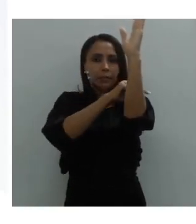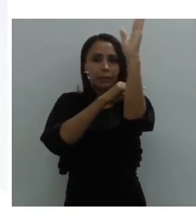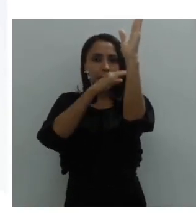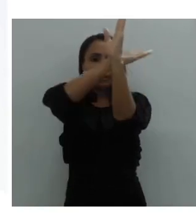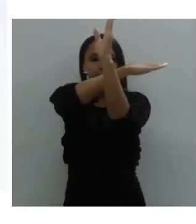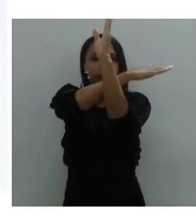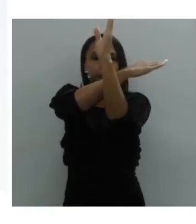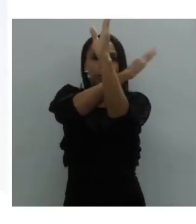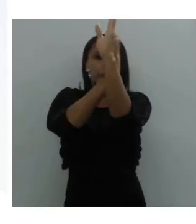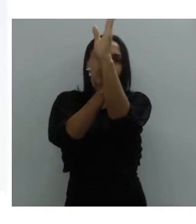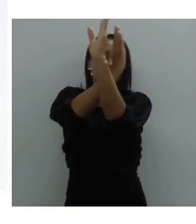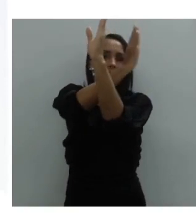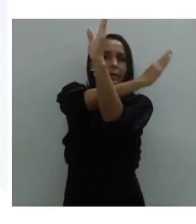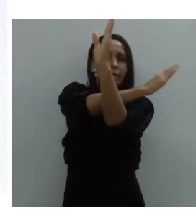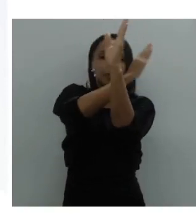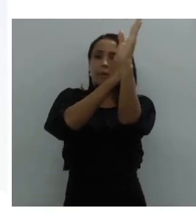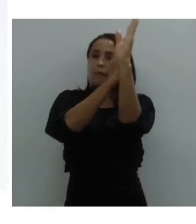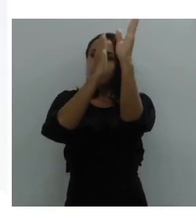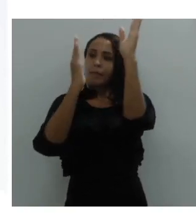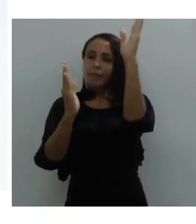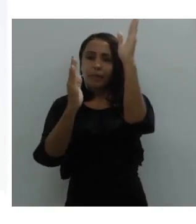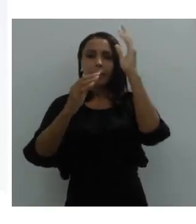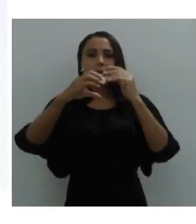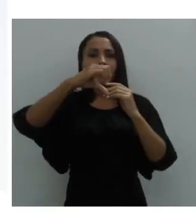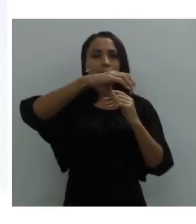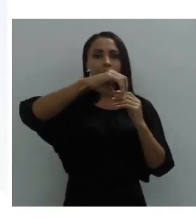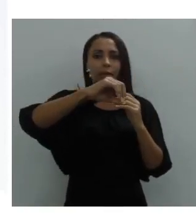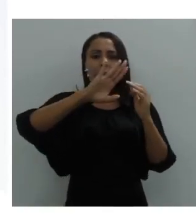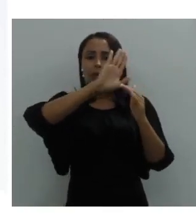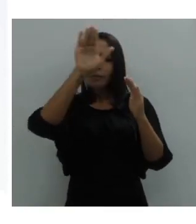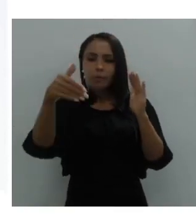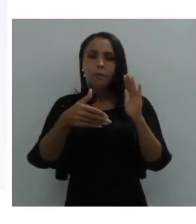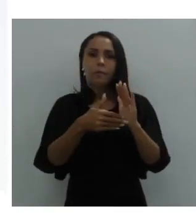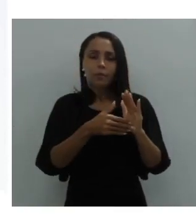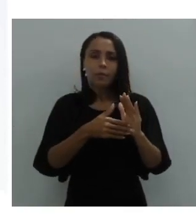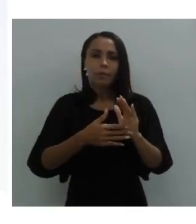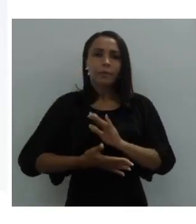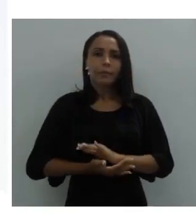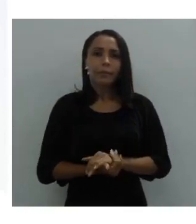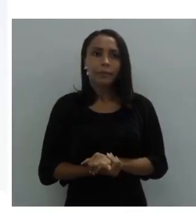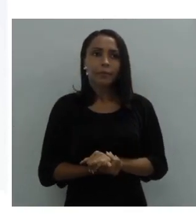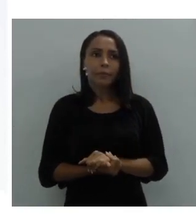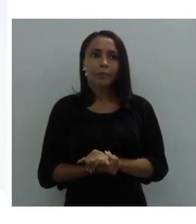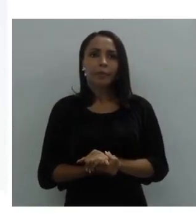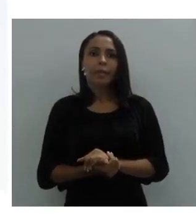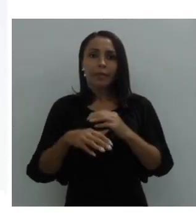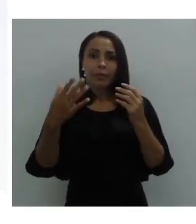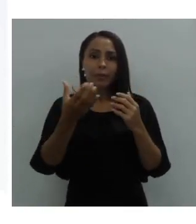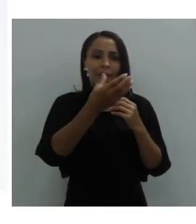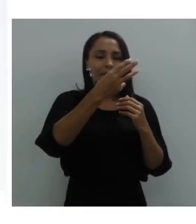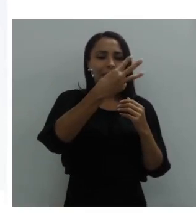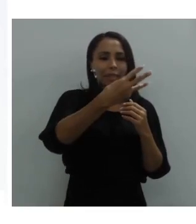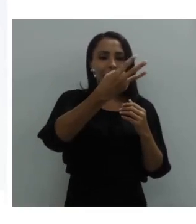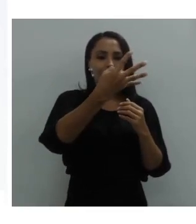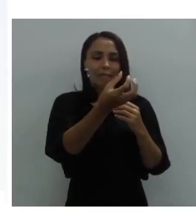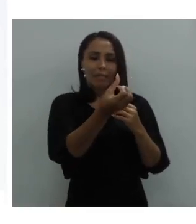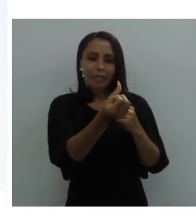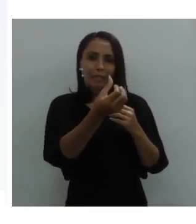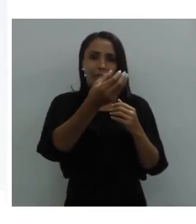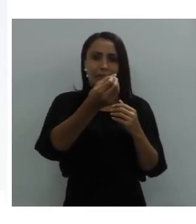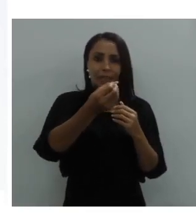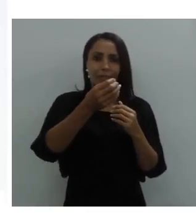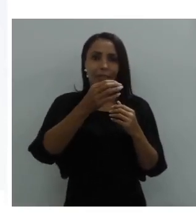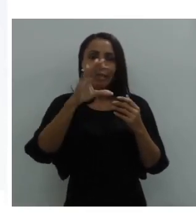esquerda, 90 graus aqui e 90 graus para cá, que formam, no caso, 360 graus, porque